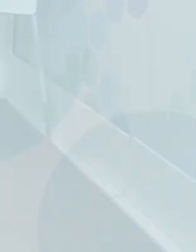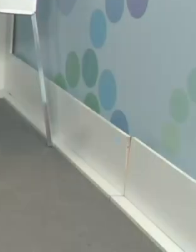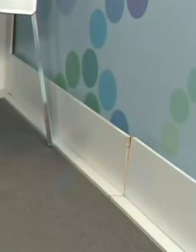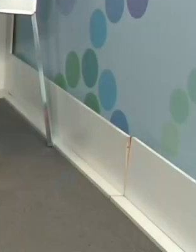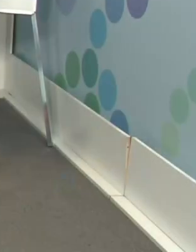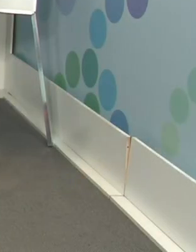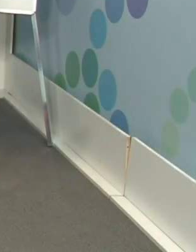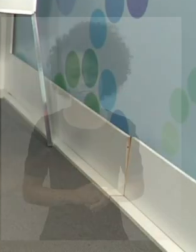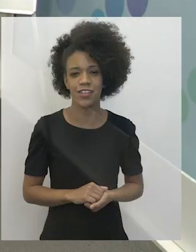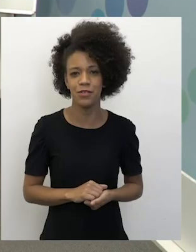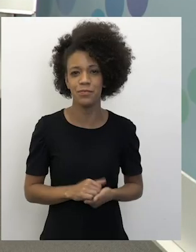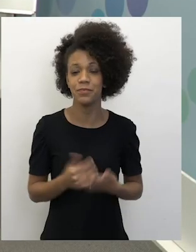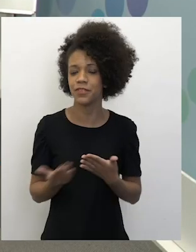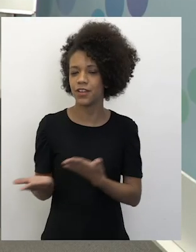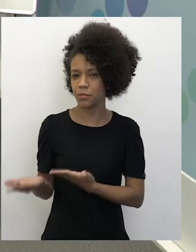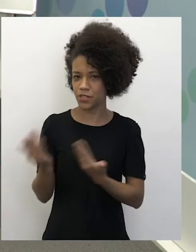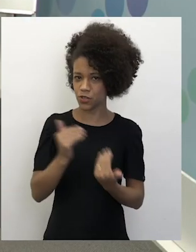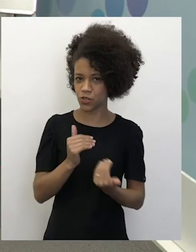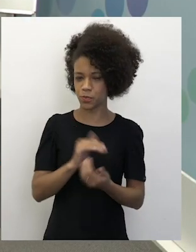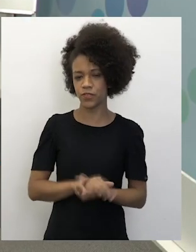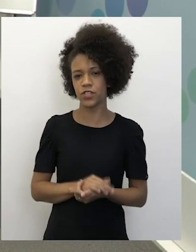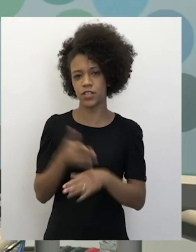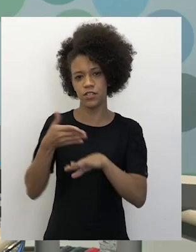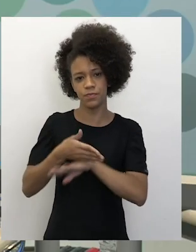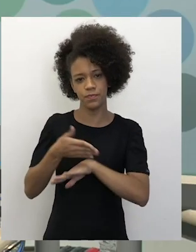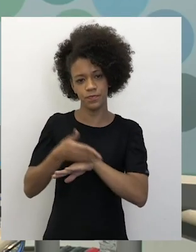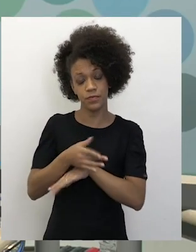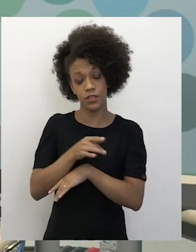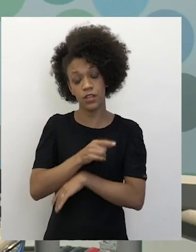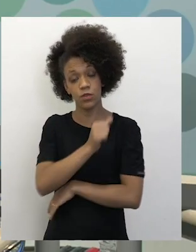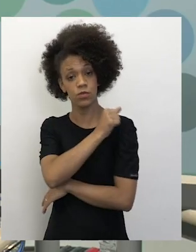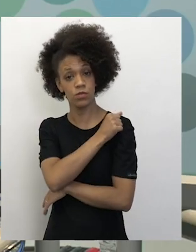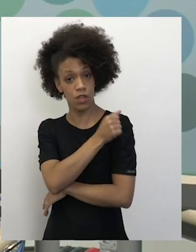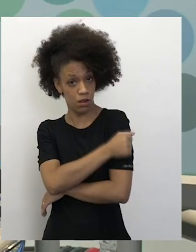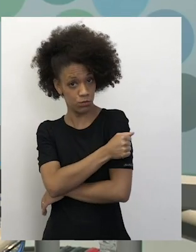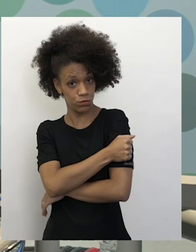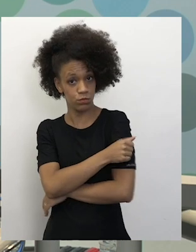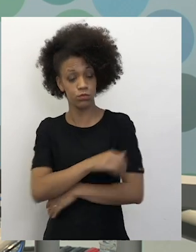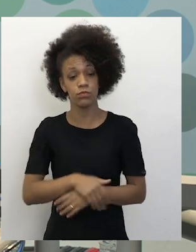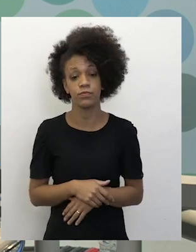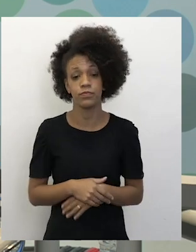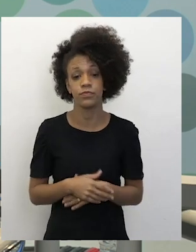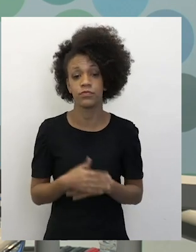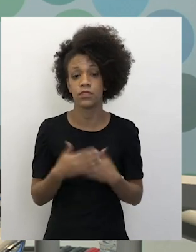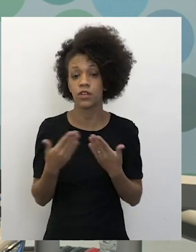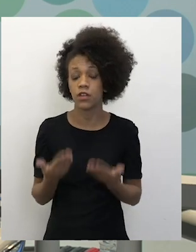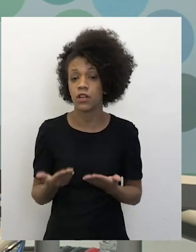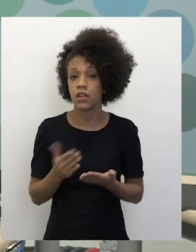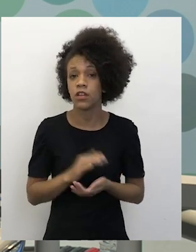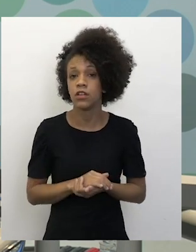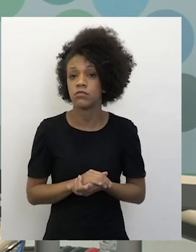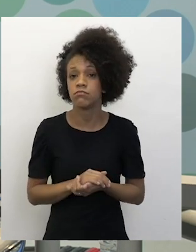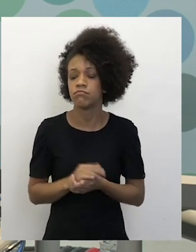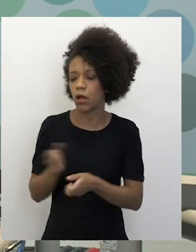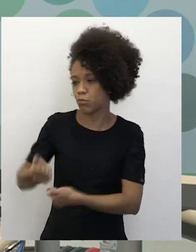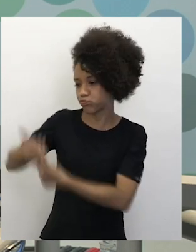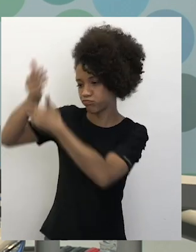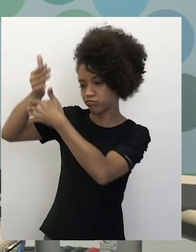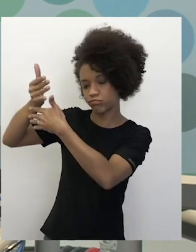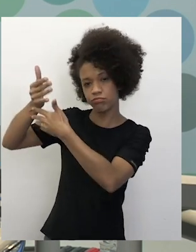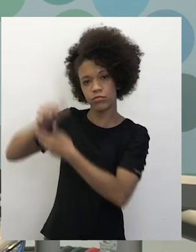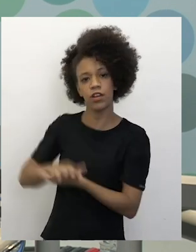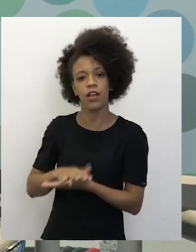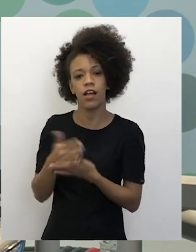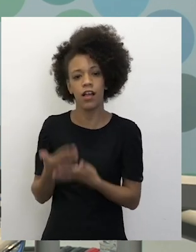bom e vamos lá participação dos nossos alunos Eles colocaram aqui na estão presentes estão